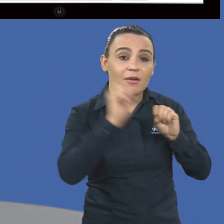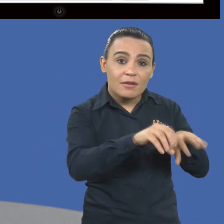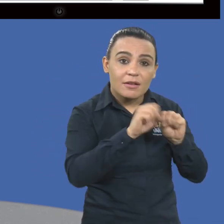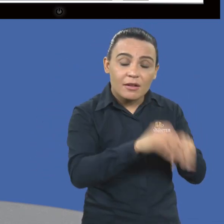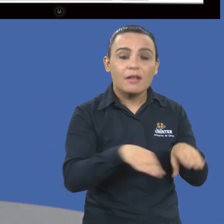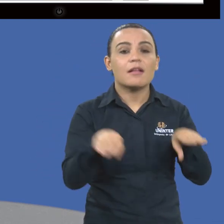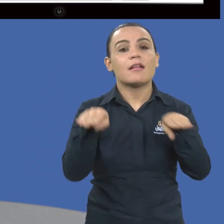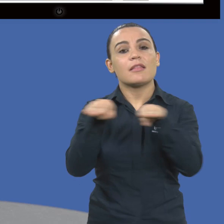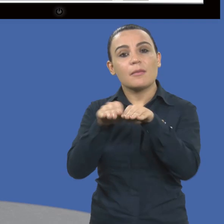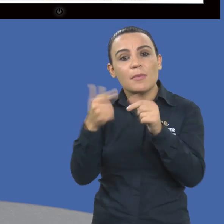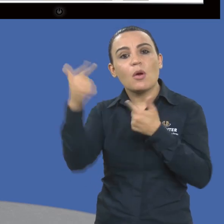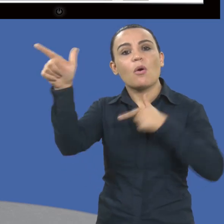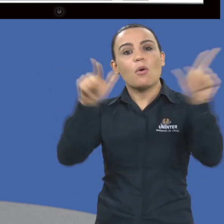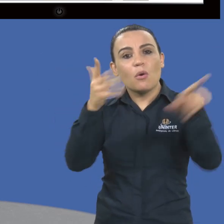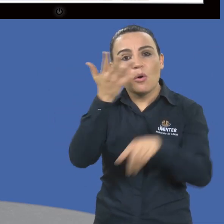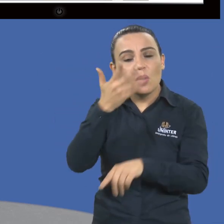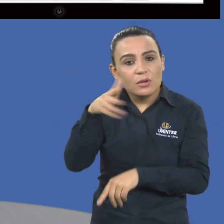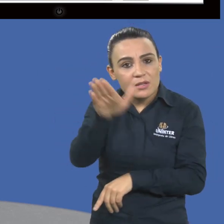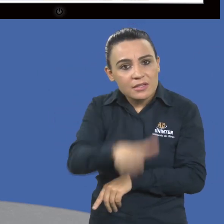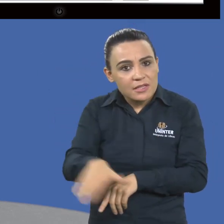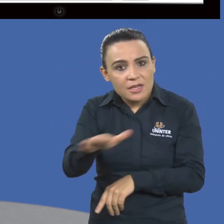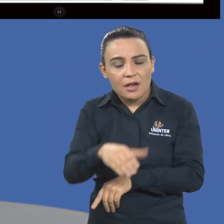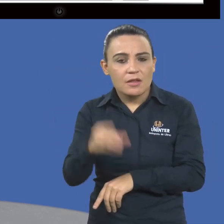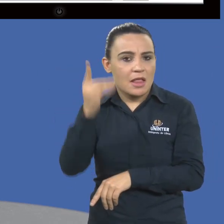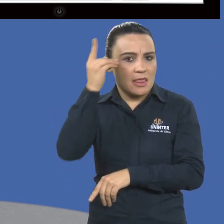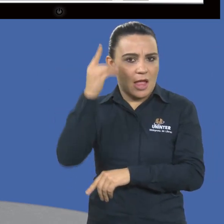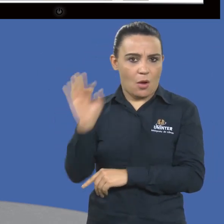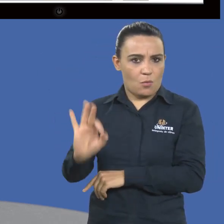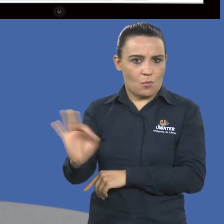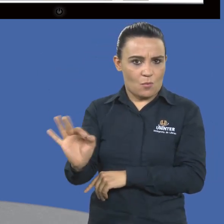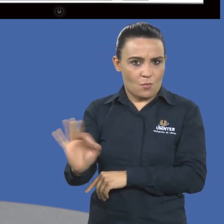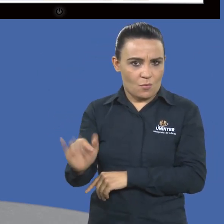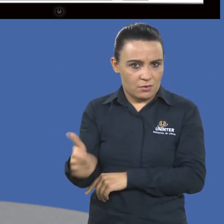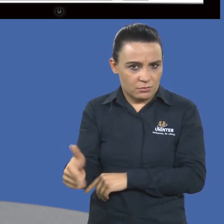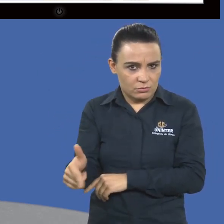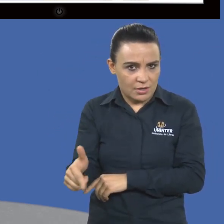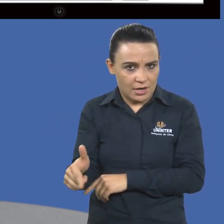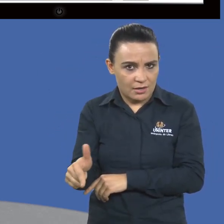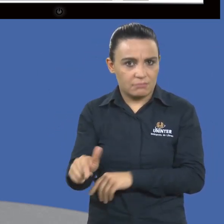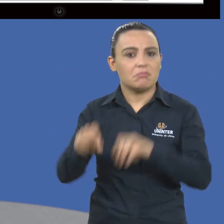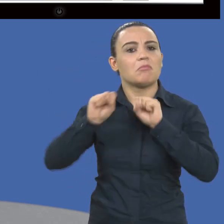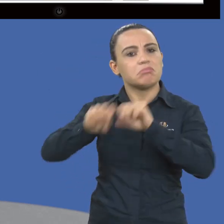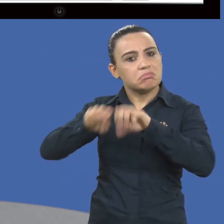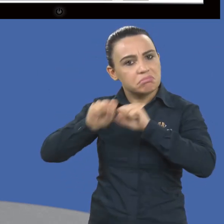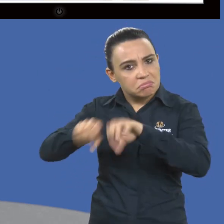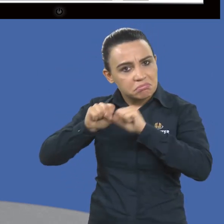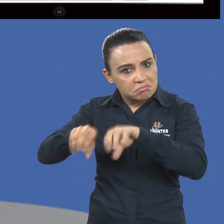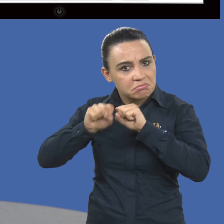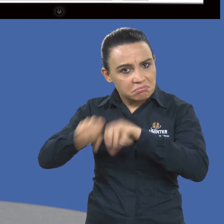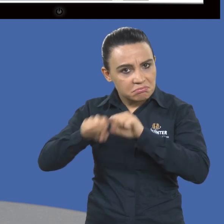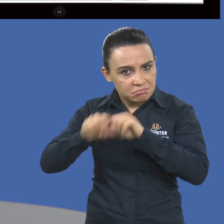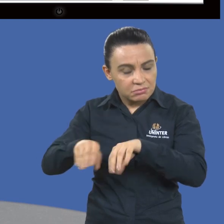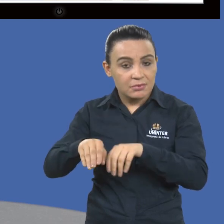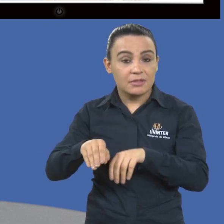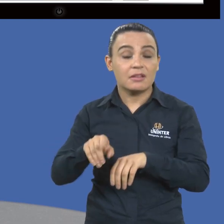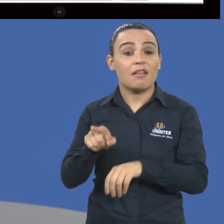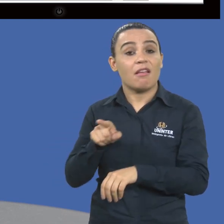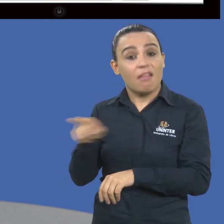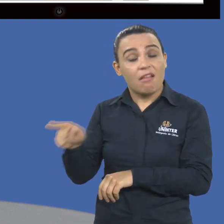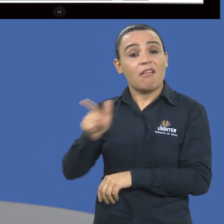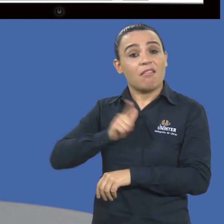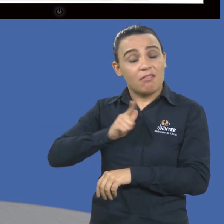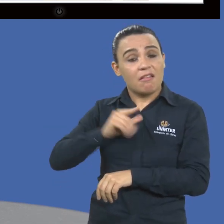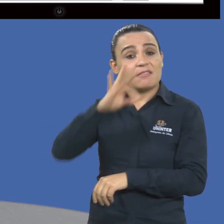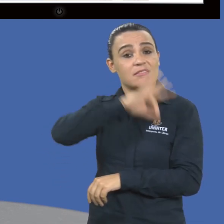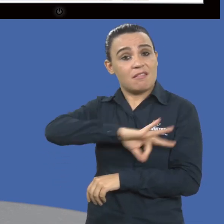com síndrome de Down e dá aula também para outras crianças não síndrome de Down. Ele